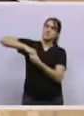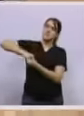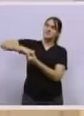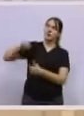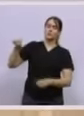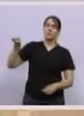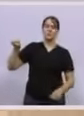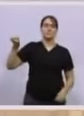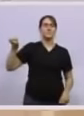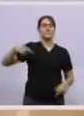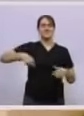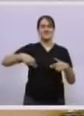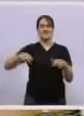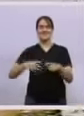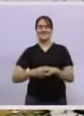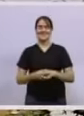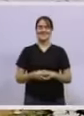no supermercado, choque.